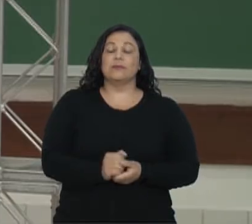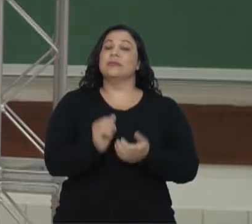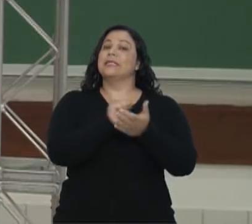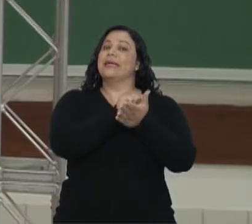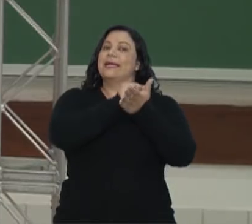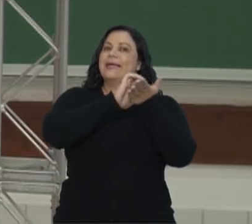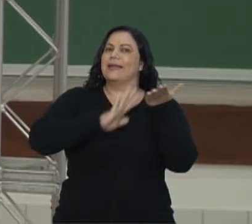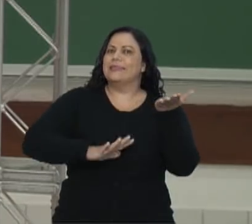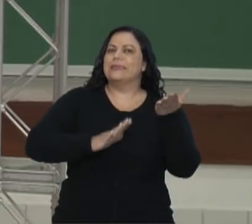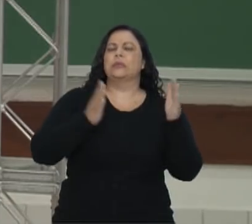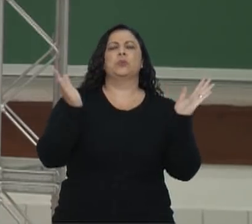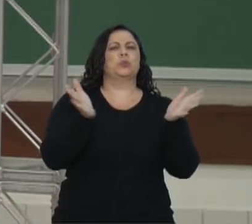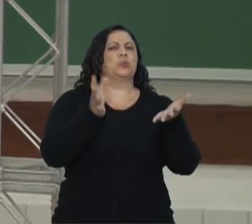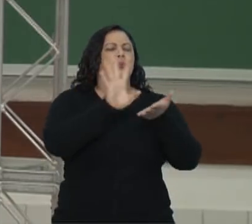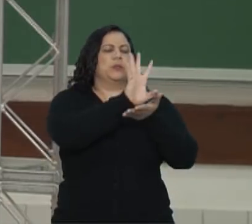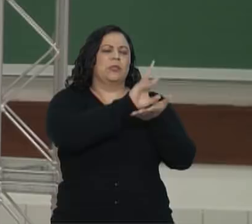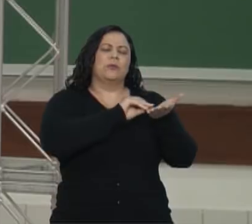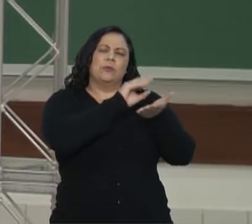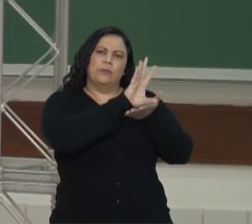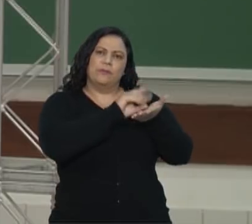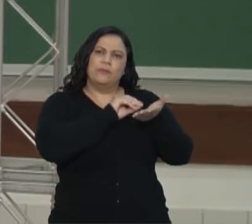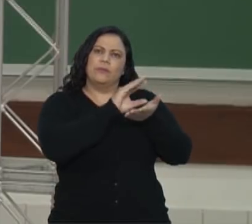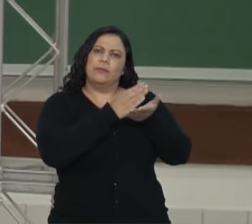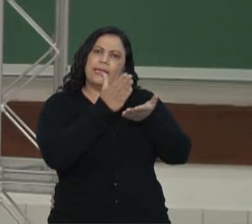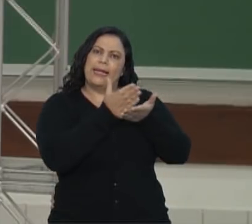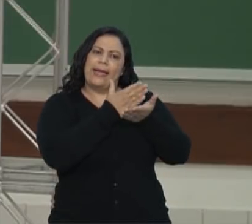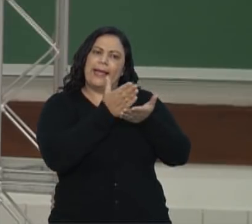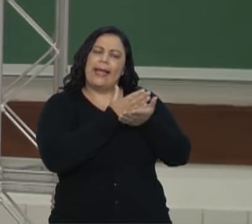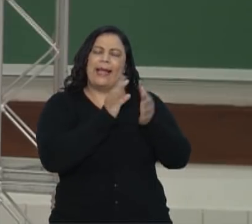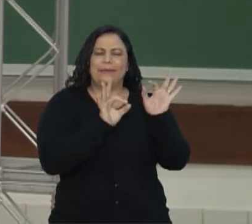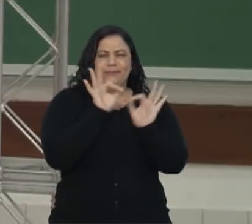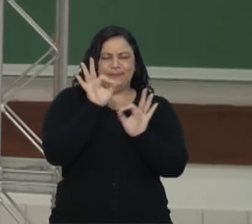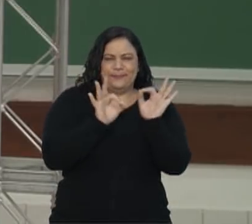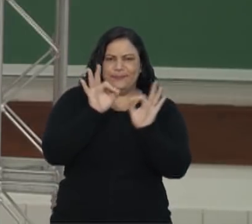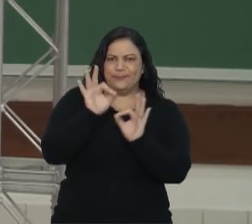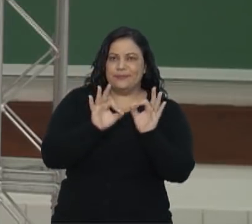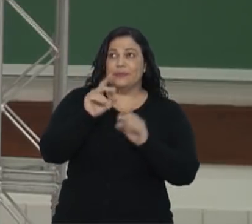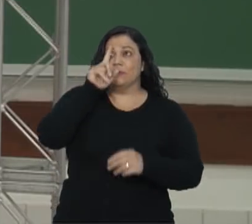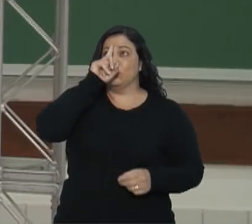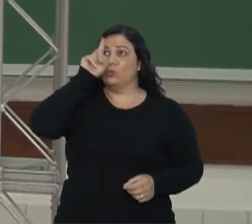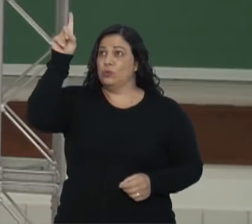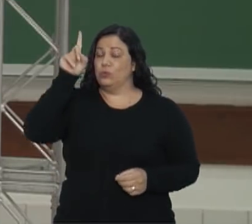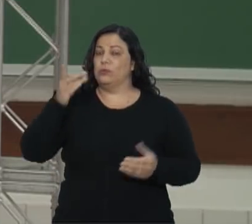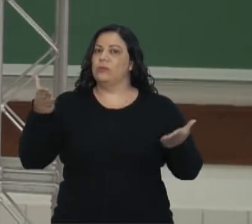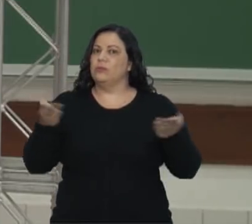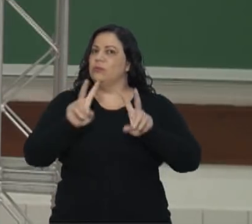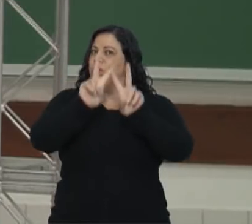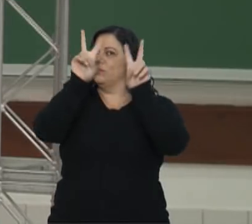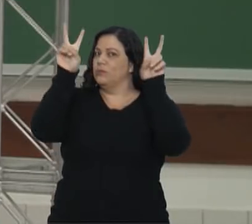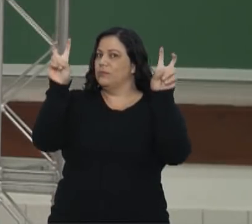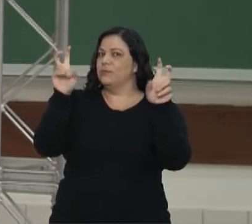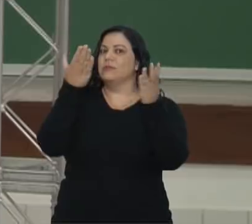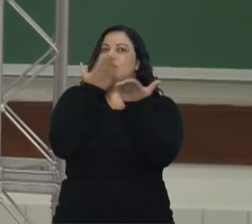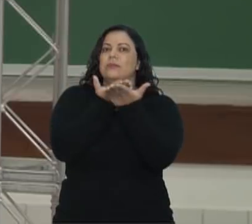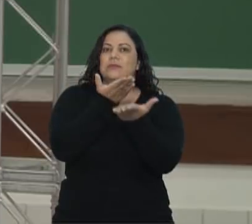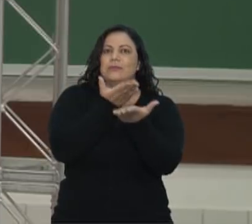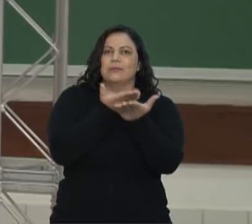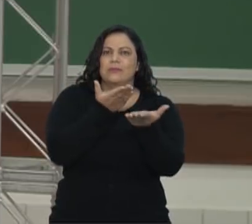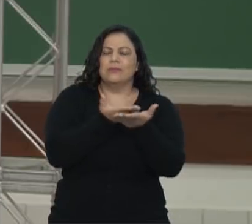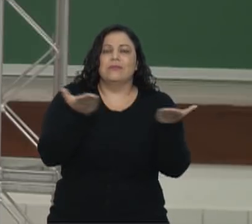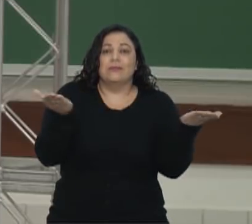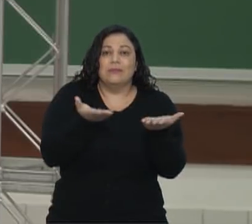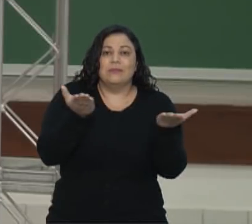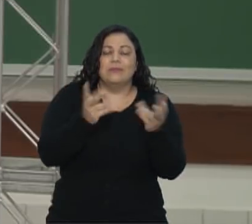Exercício copiado, com capricho no caderno, colocou a data, colocou o título da nossa aula de hoje, né? Falamos de